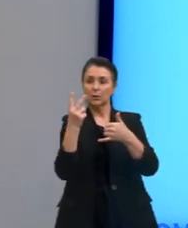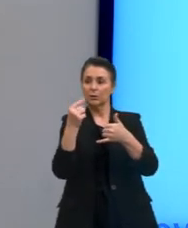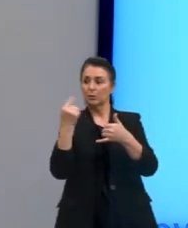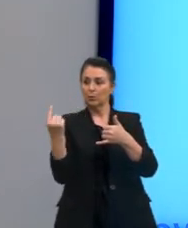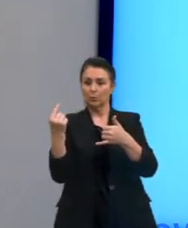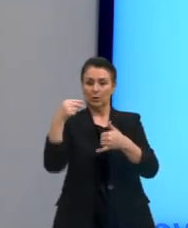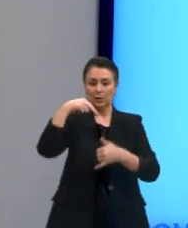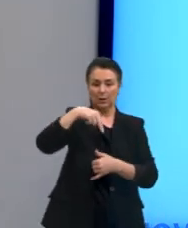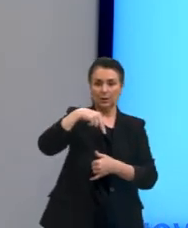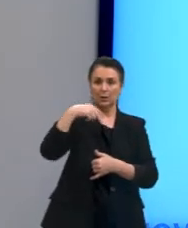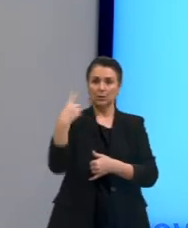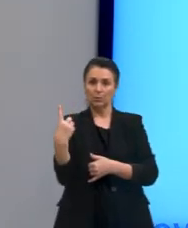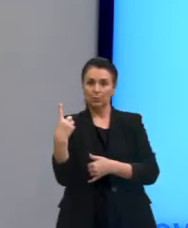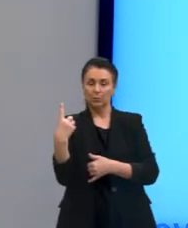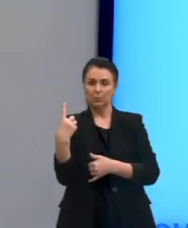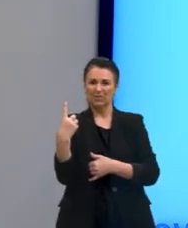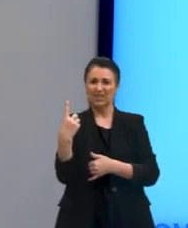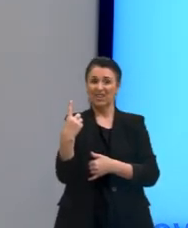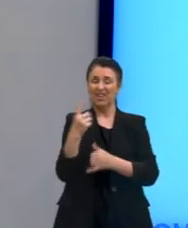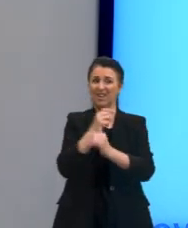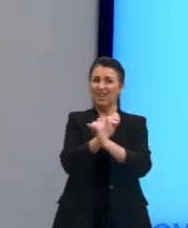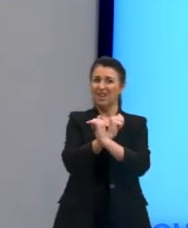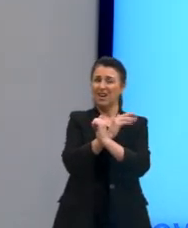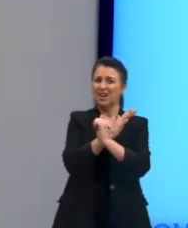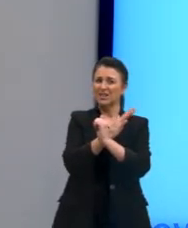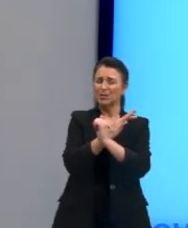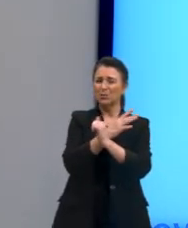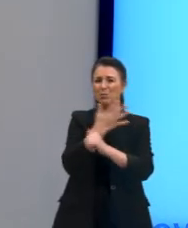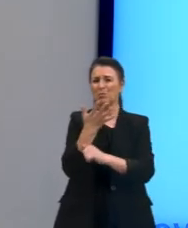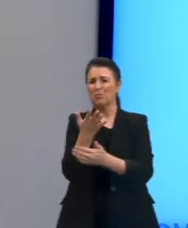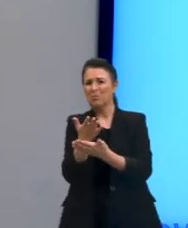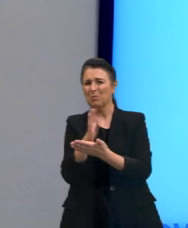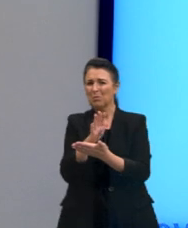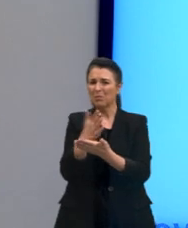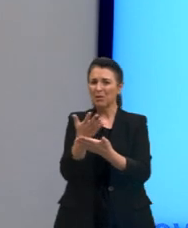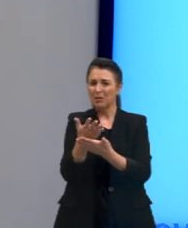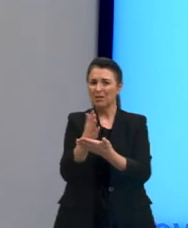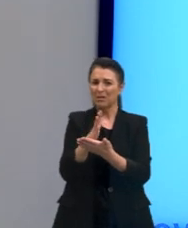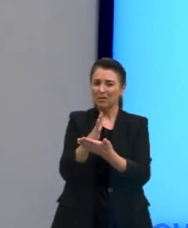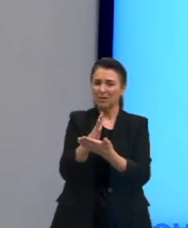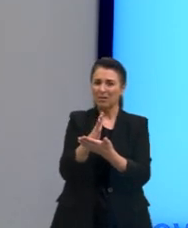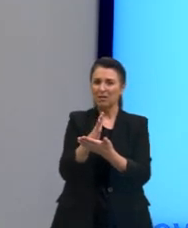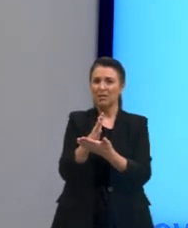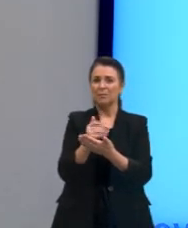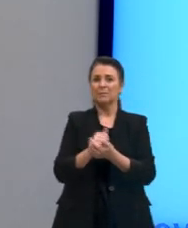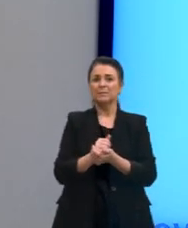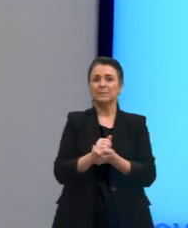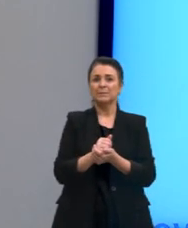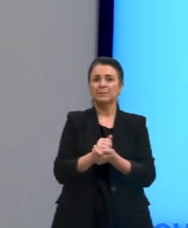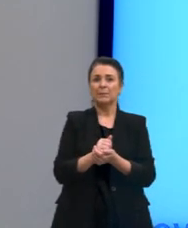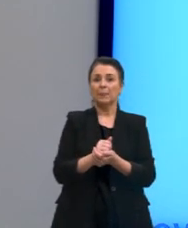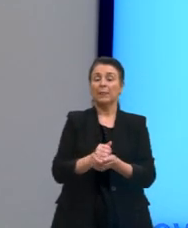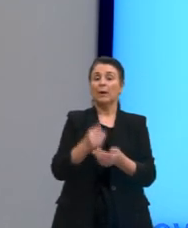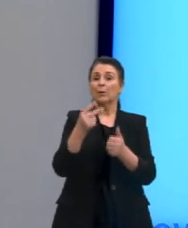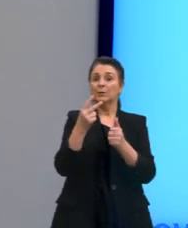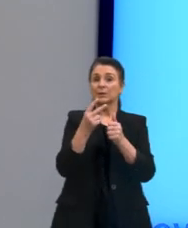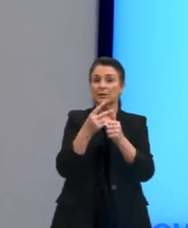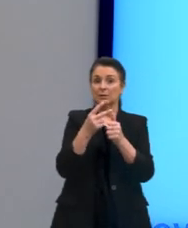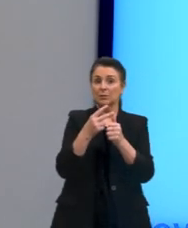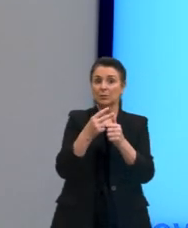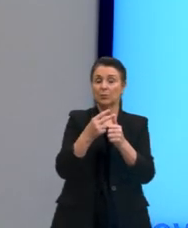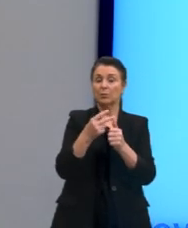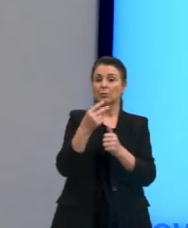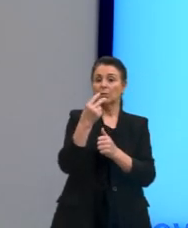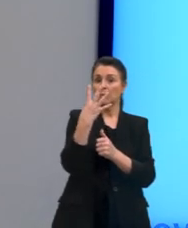um n um ele é um ácido moderado ok Mas de repente eu só vou ter ácido fraco né vamos ver no segundo